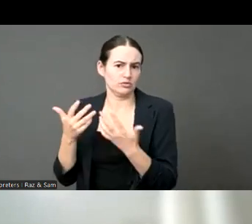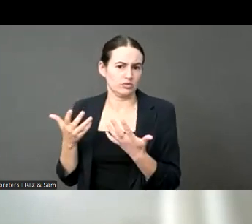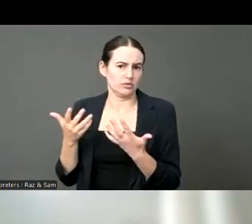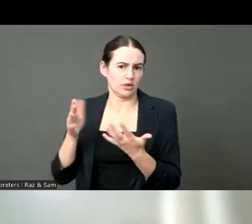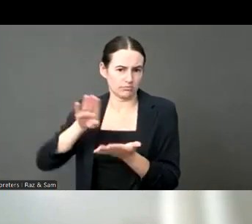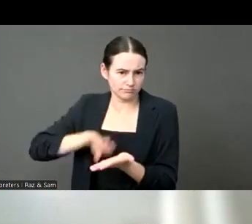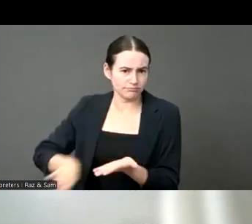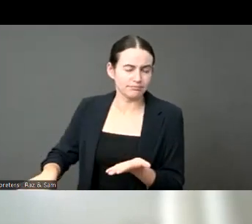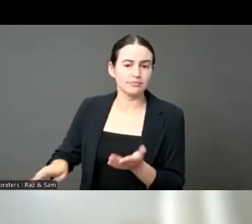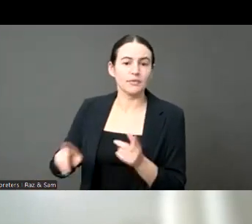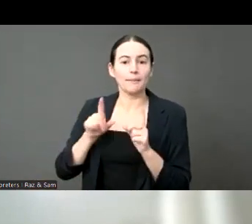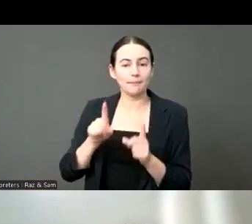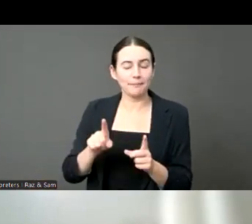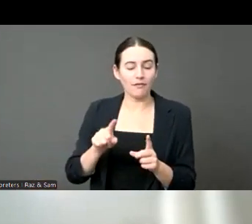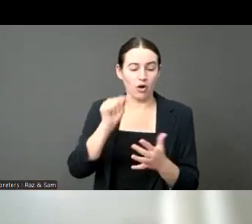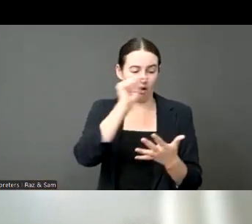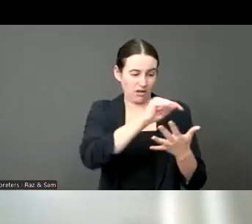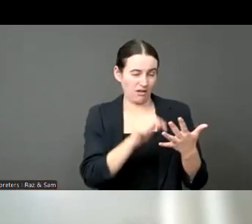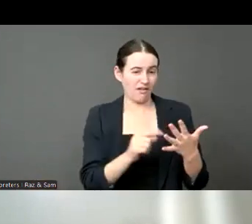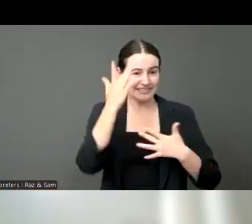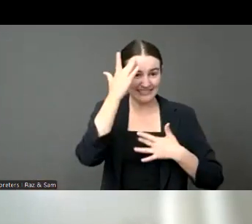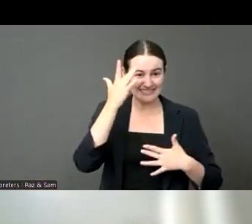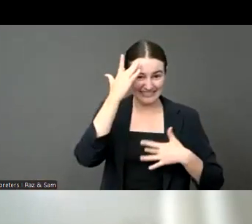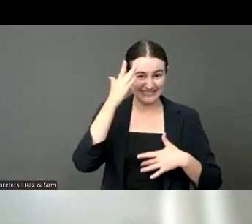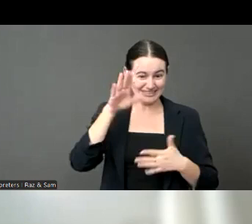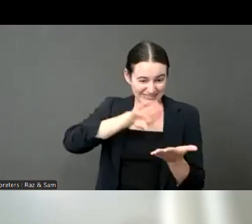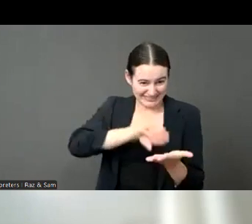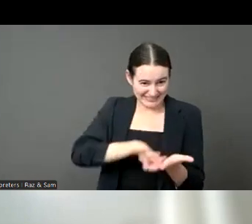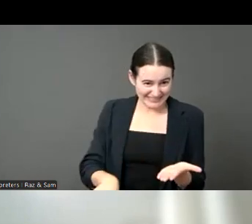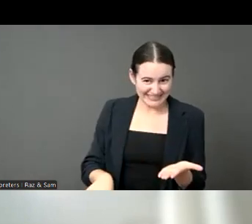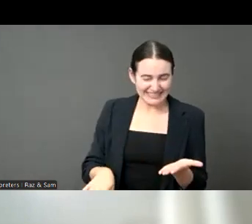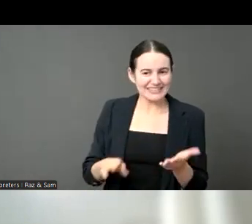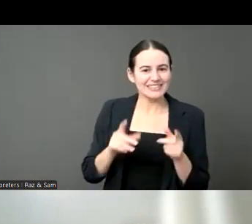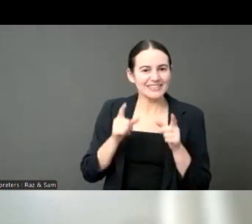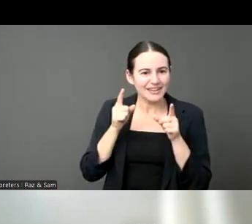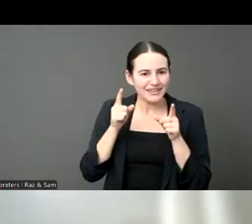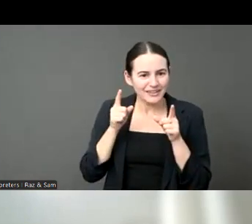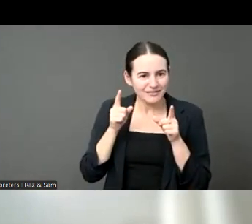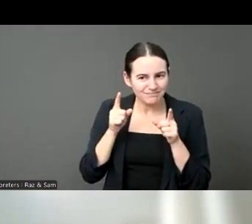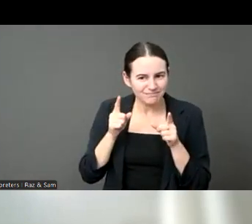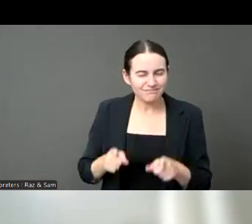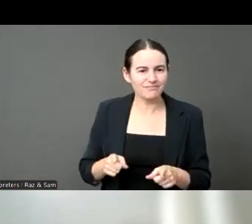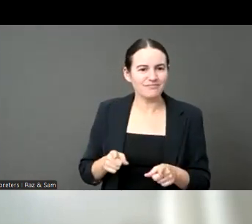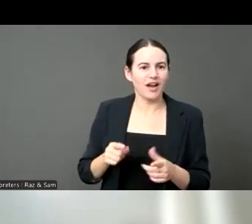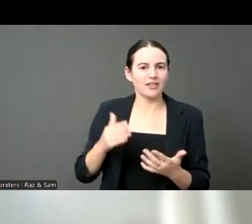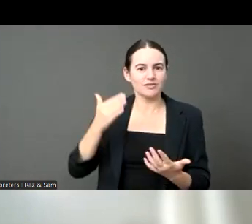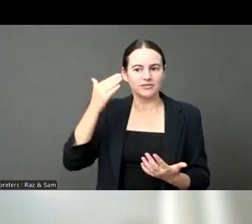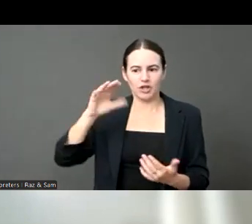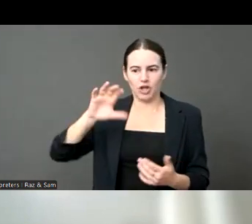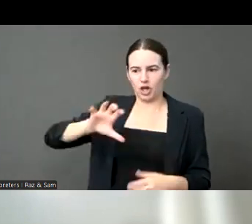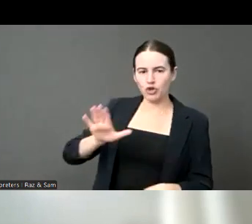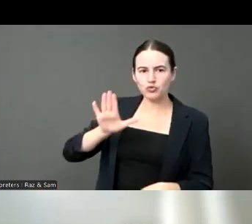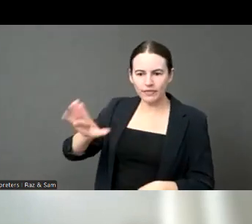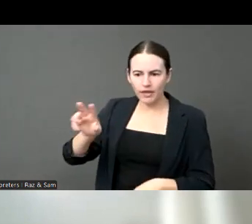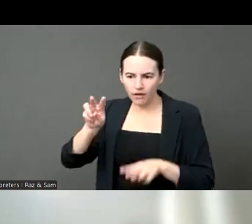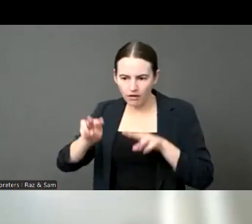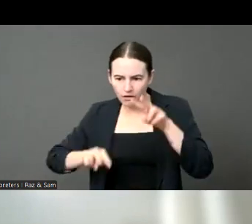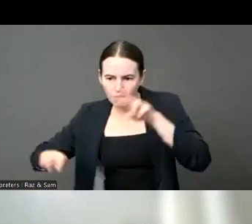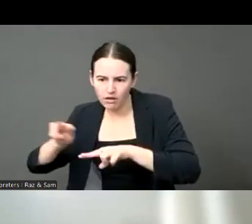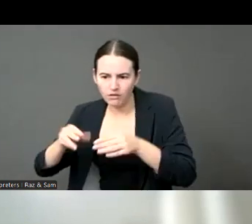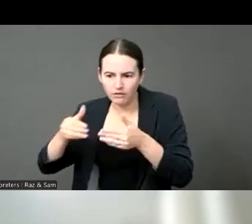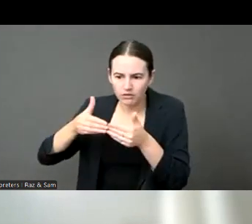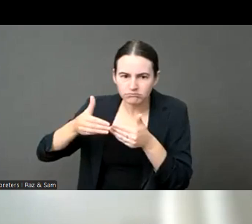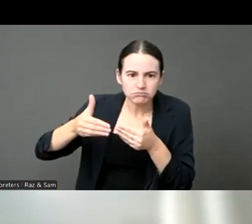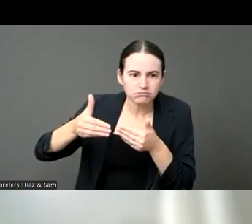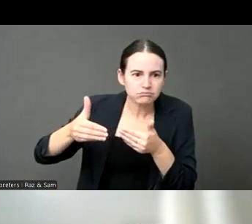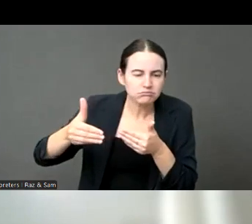os objetivos, como para polio, mas você não pode ter um efeito de eliminação das doenças